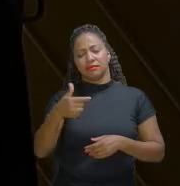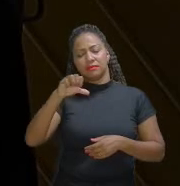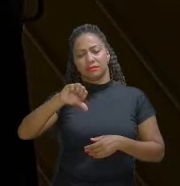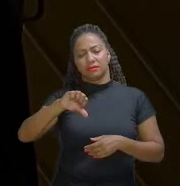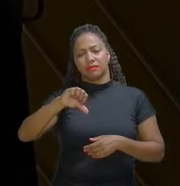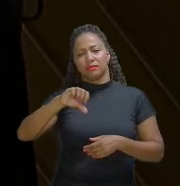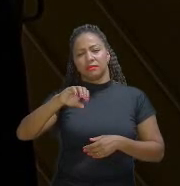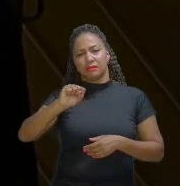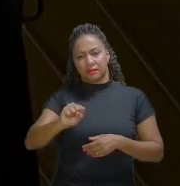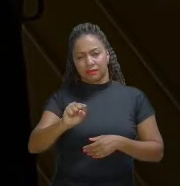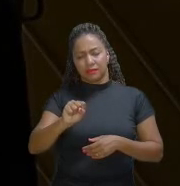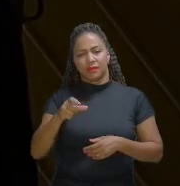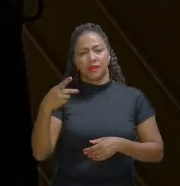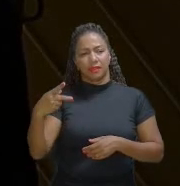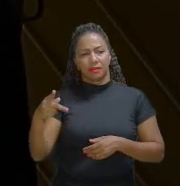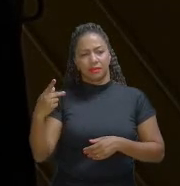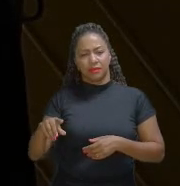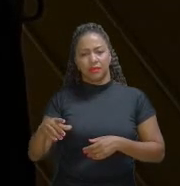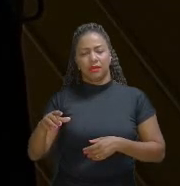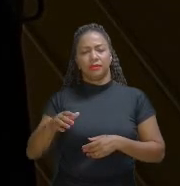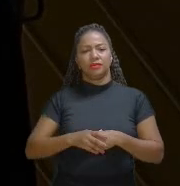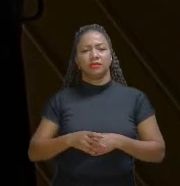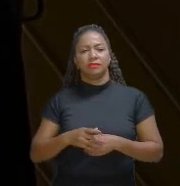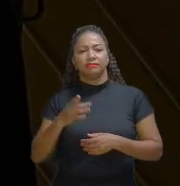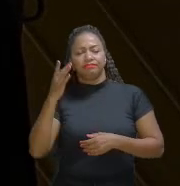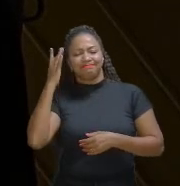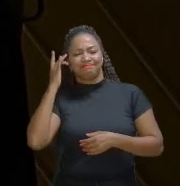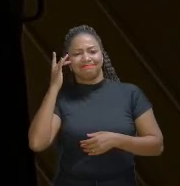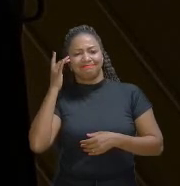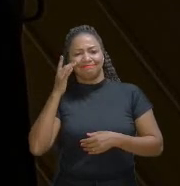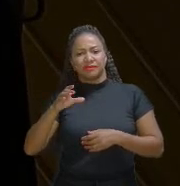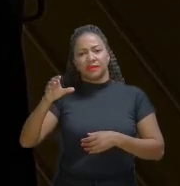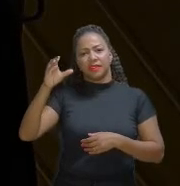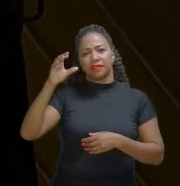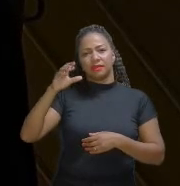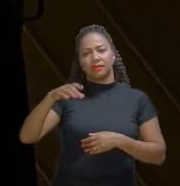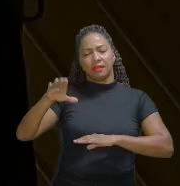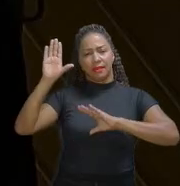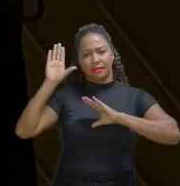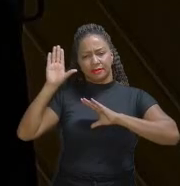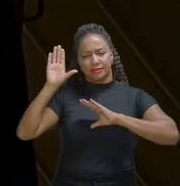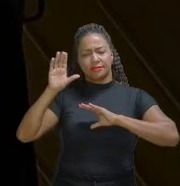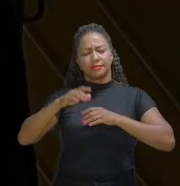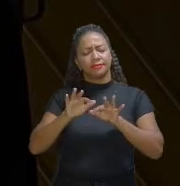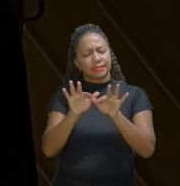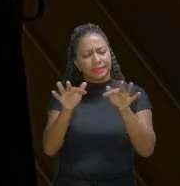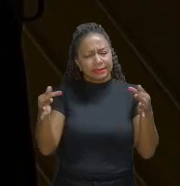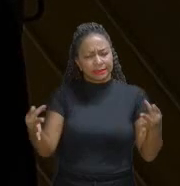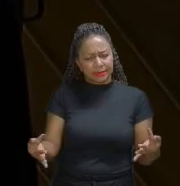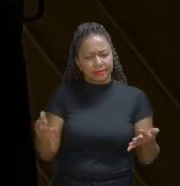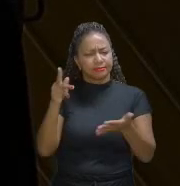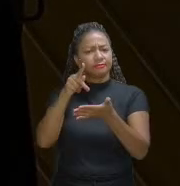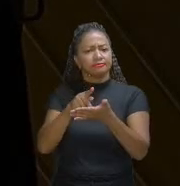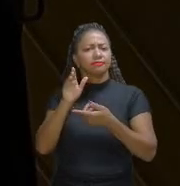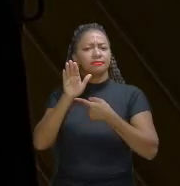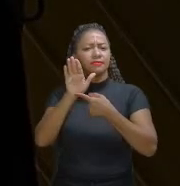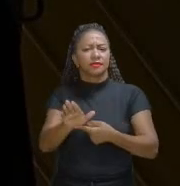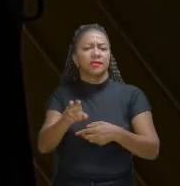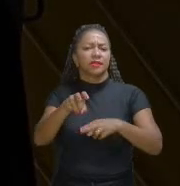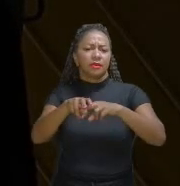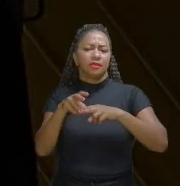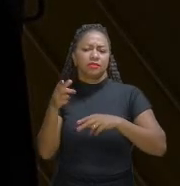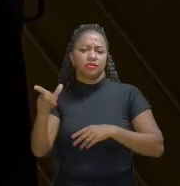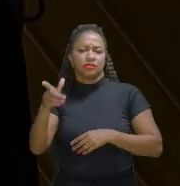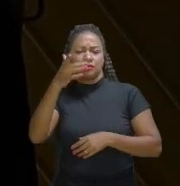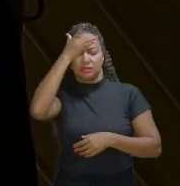060-103-298 do Ceará não se aplica, pois tratava-se de candidaturas com votação íntima e atuação evidente em benefício de